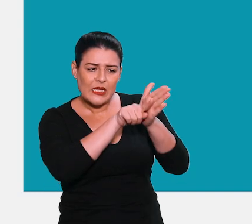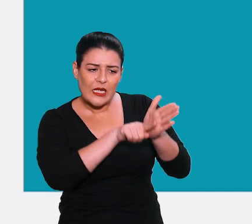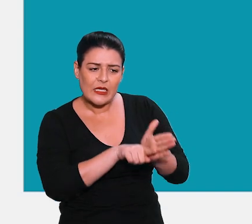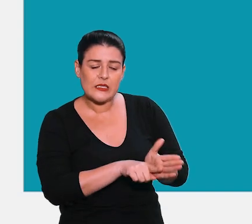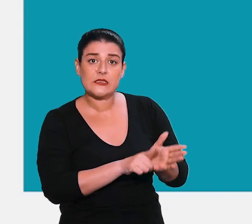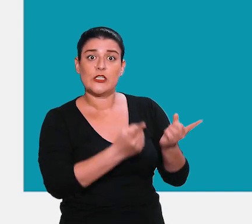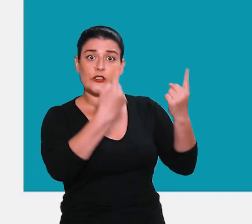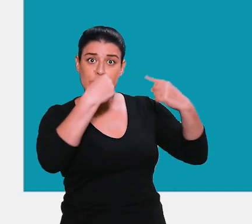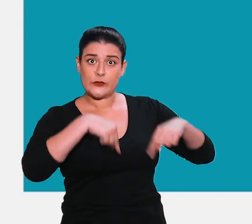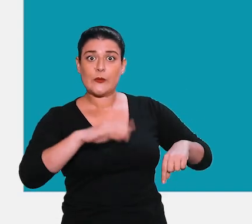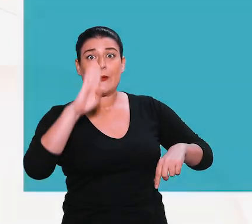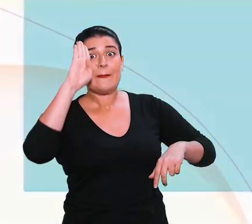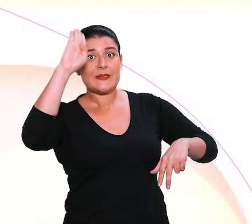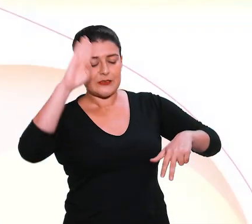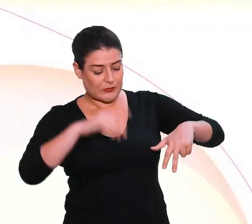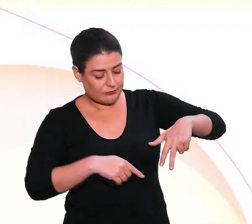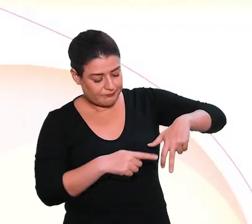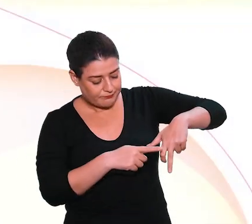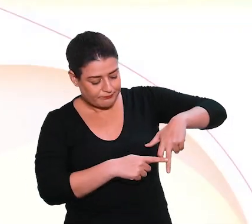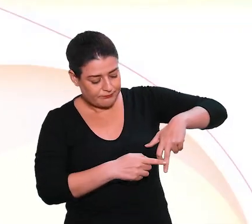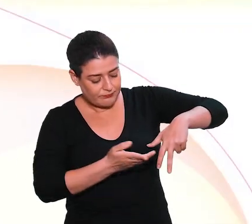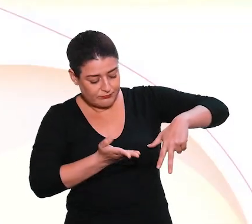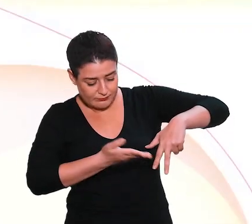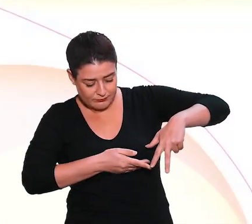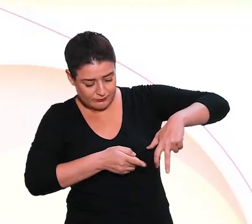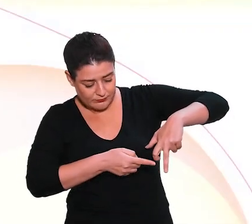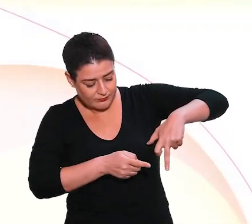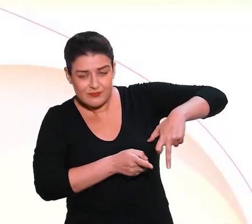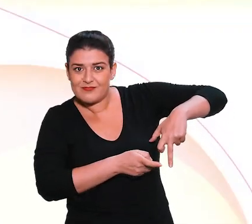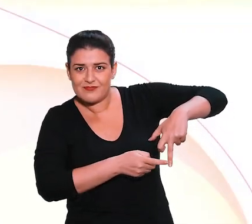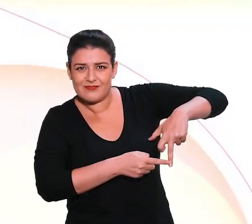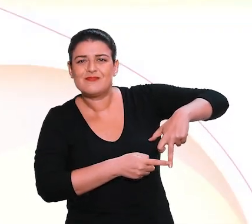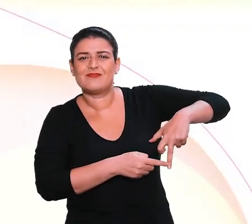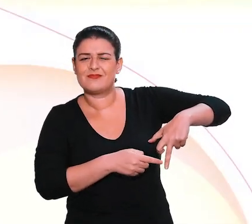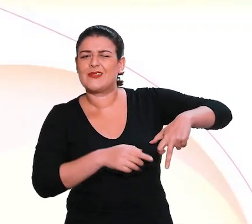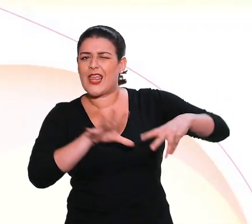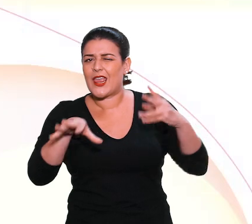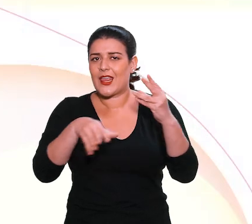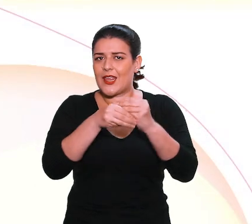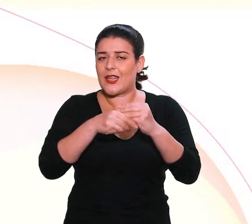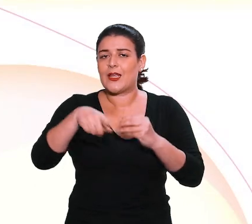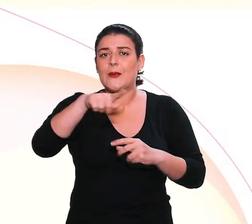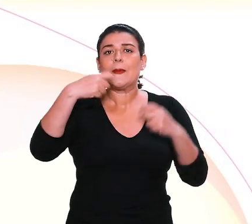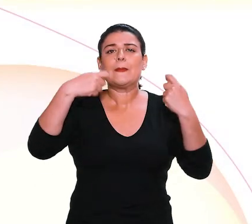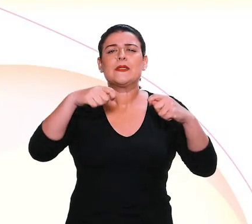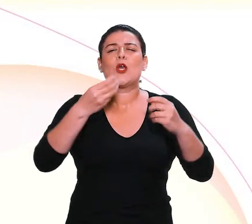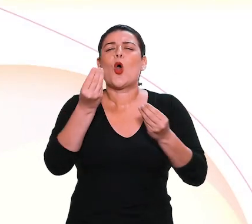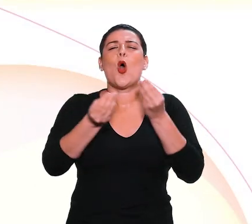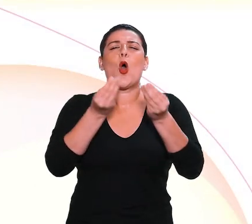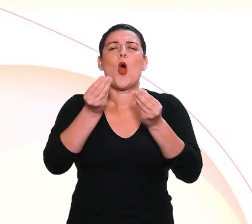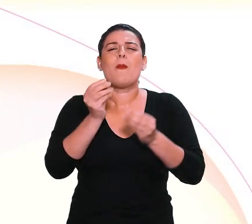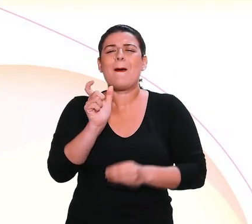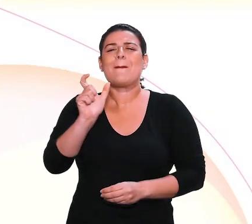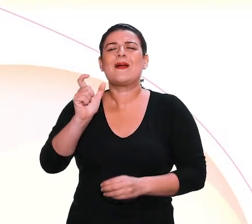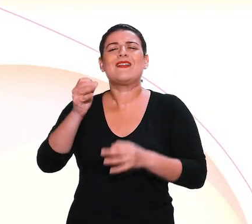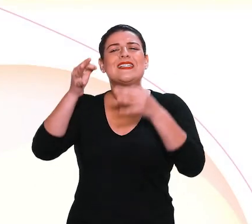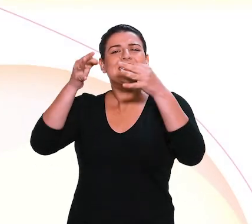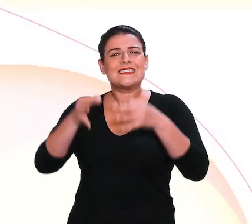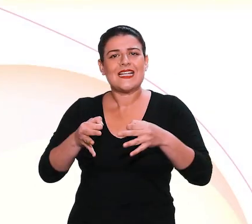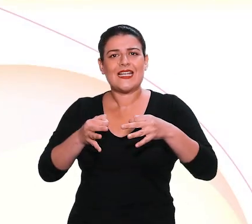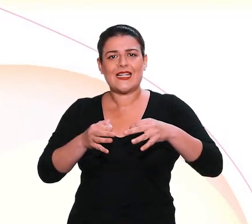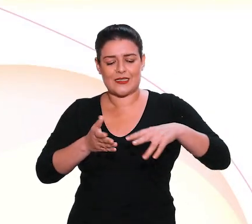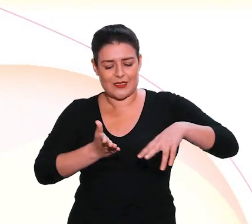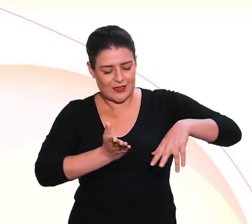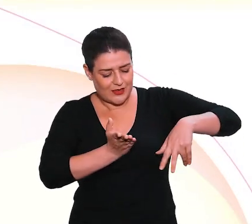para membro residual. E aqui fica um adendo muito importante para vocês, pessoal. Como que nós devemos referir o membro que foi